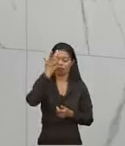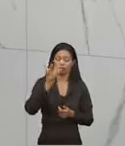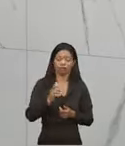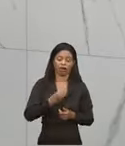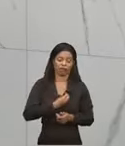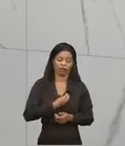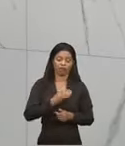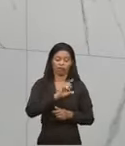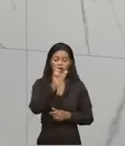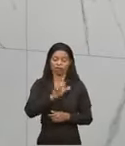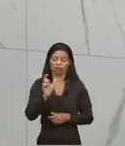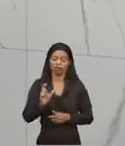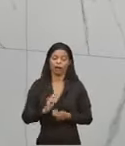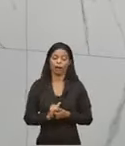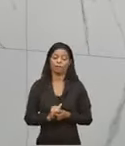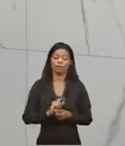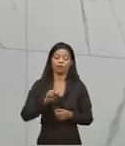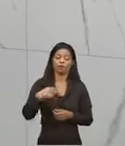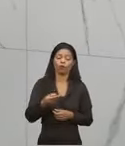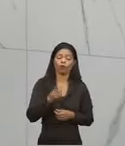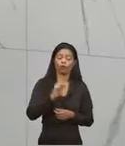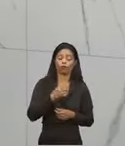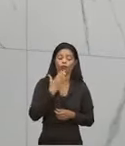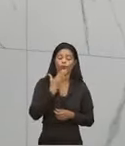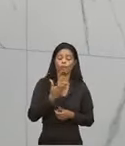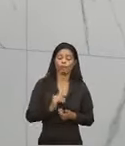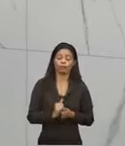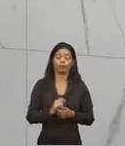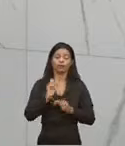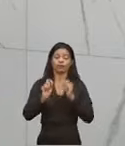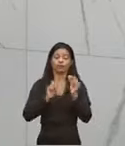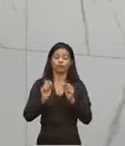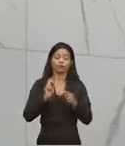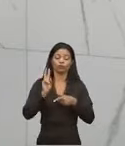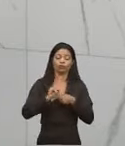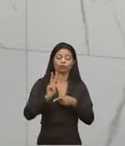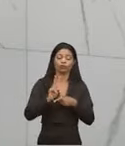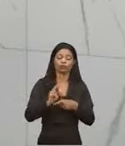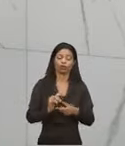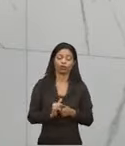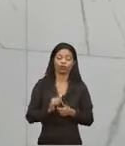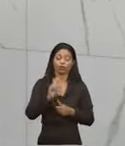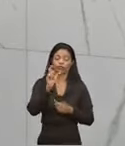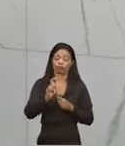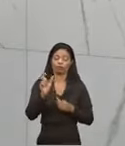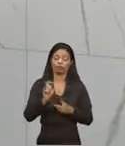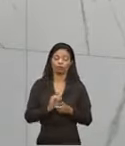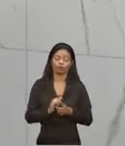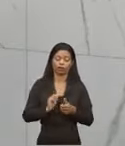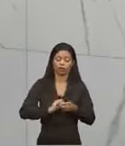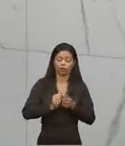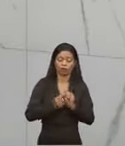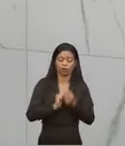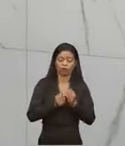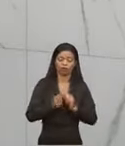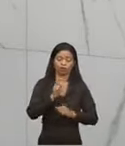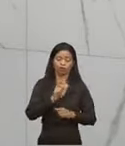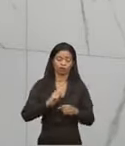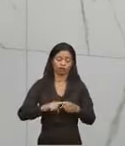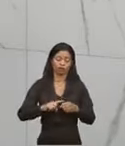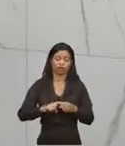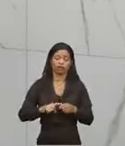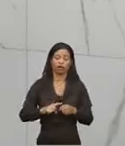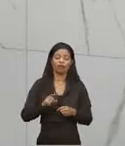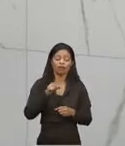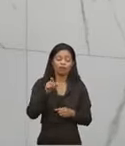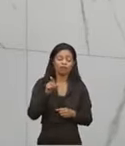outra indicação que eu preciso defender aqui é um pedido dos, dos desportistas da cidade, você que também que é atuante